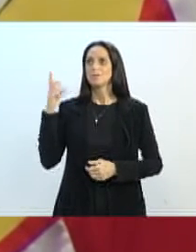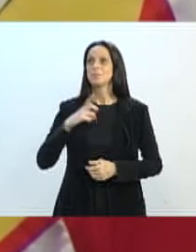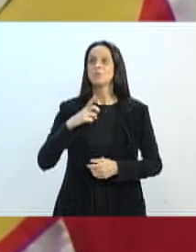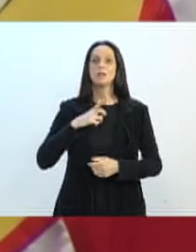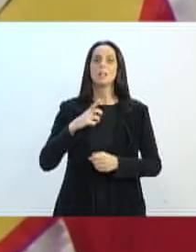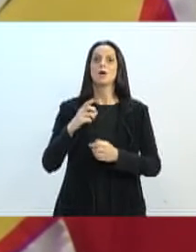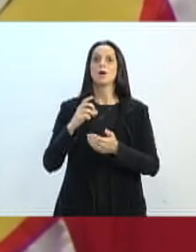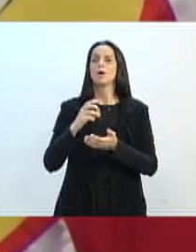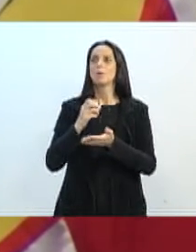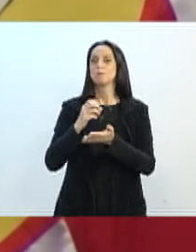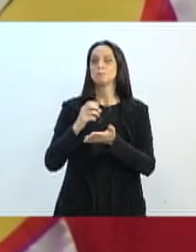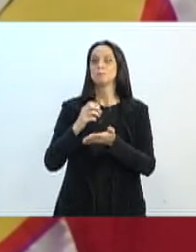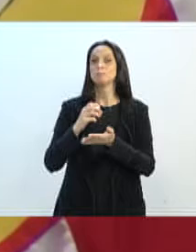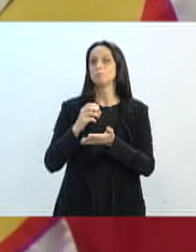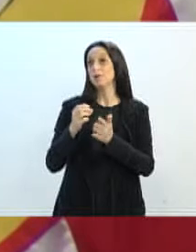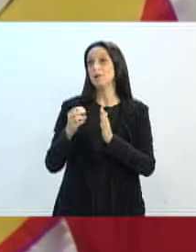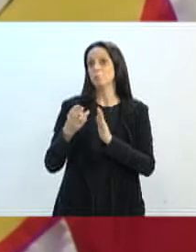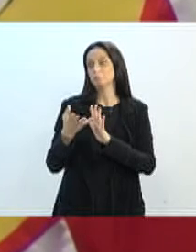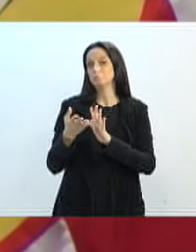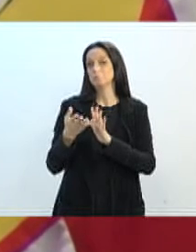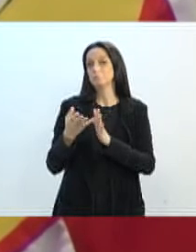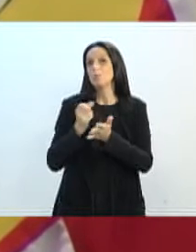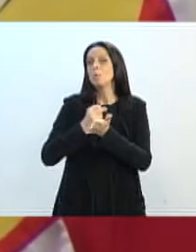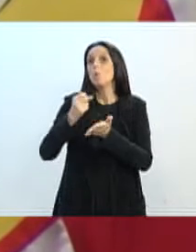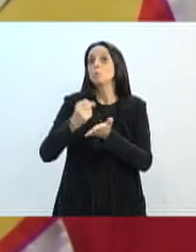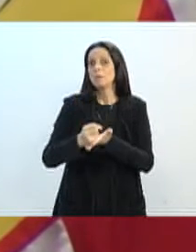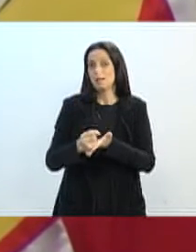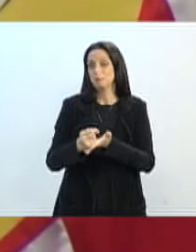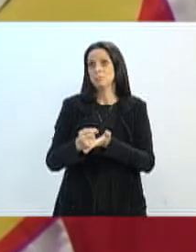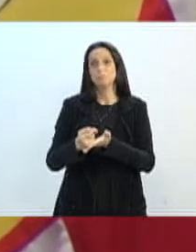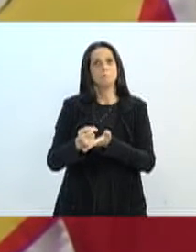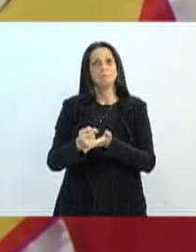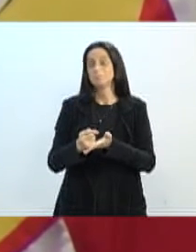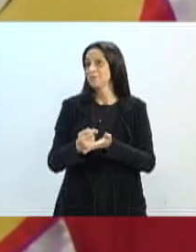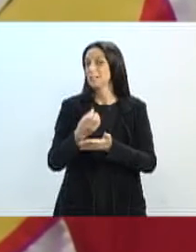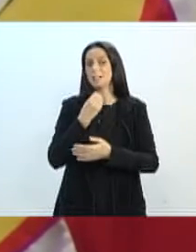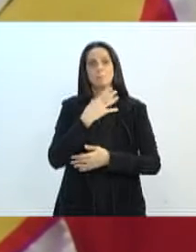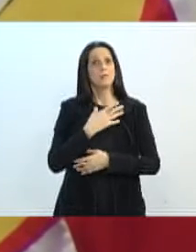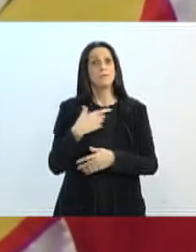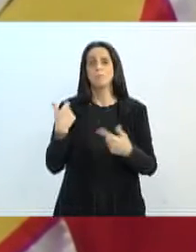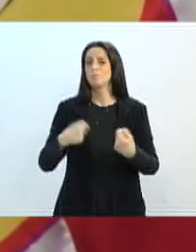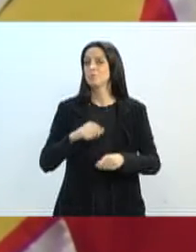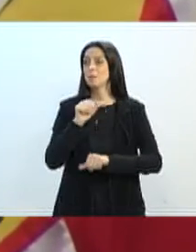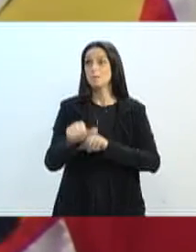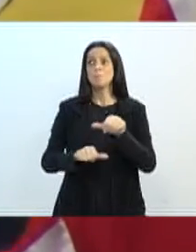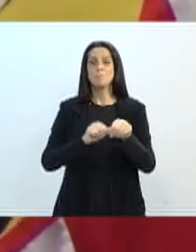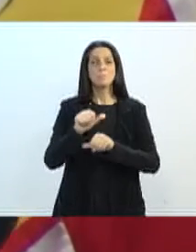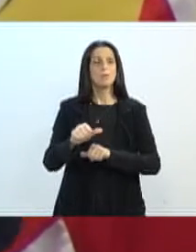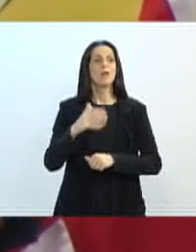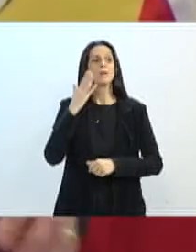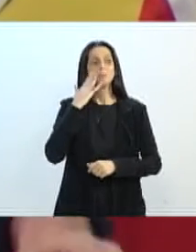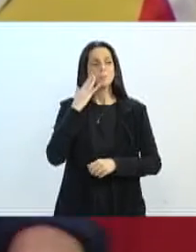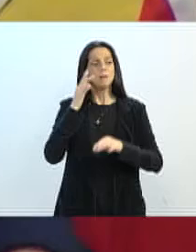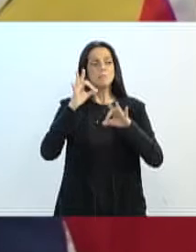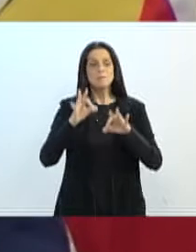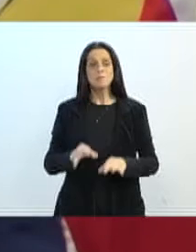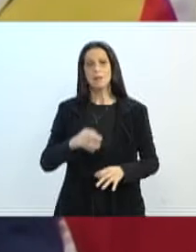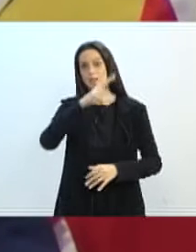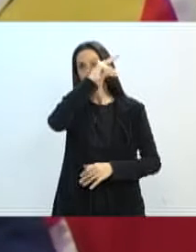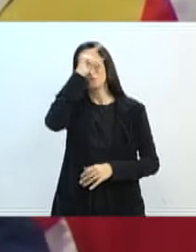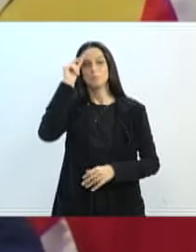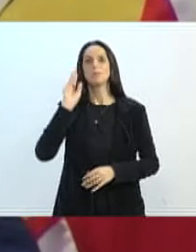ele se tornou inviável. Então, é necessário, sim, essa discussão e, com certeza, a Prefeitura já